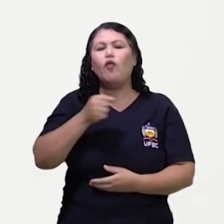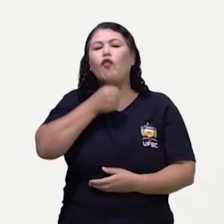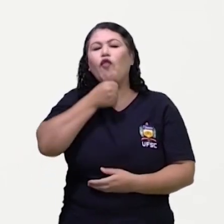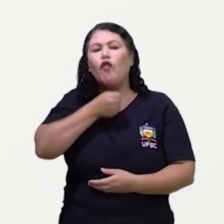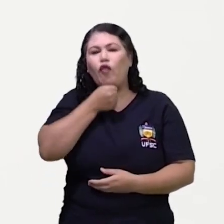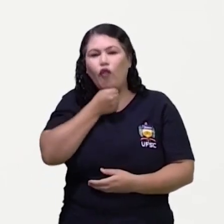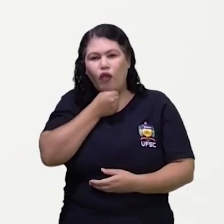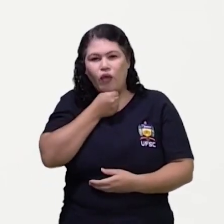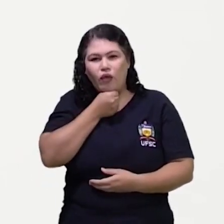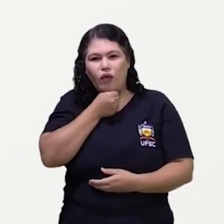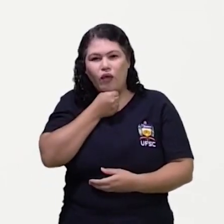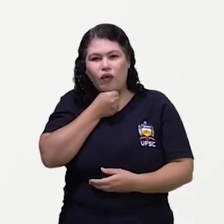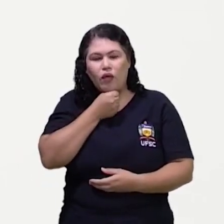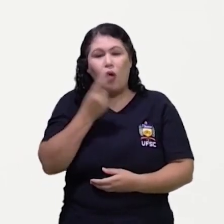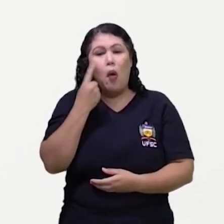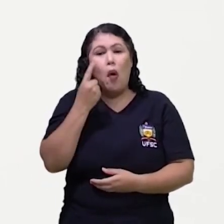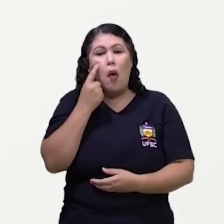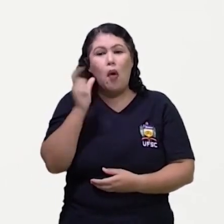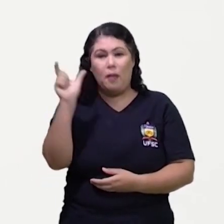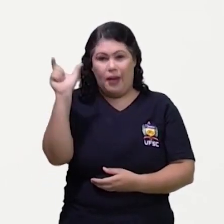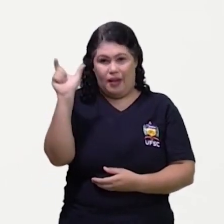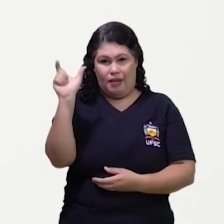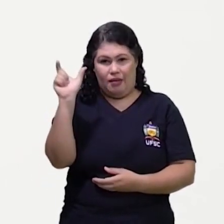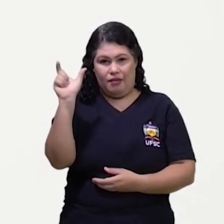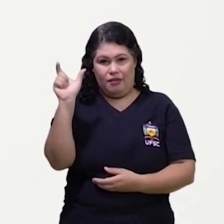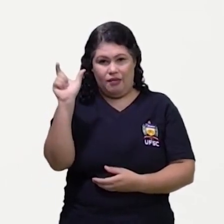Vou. Olha só aqui, ó, bonitinho.